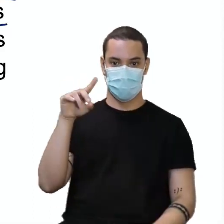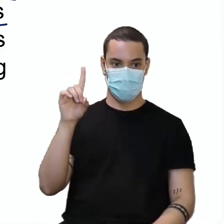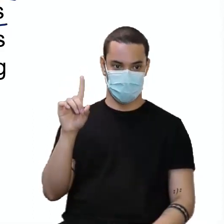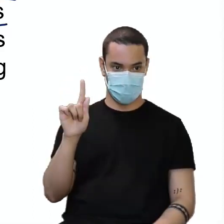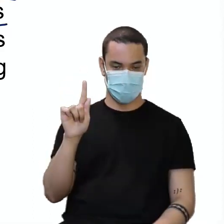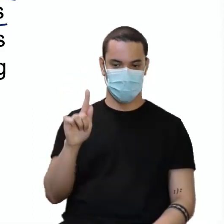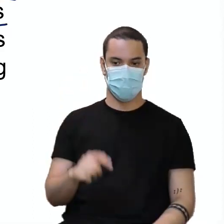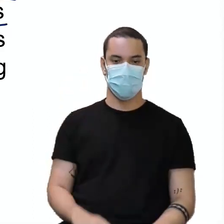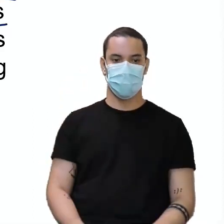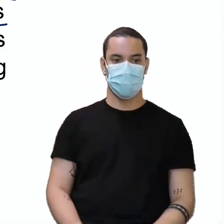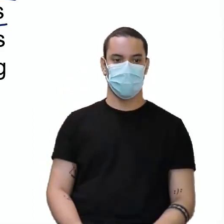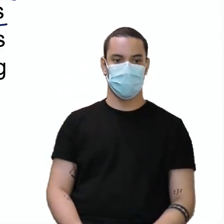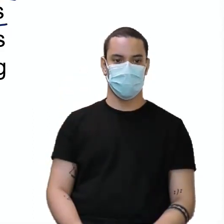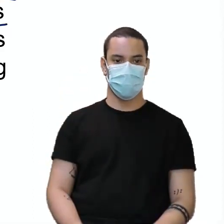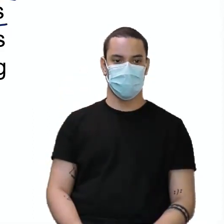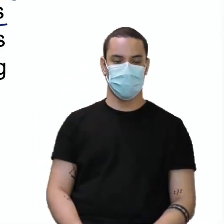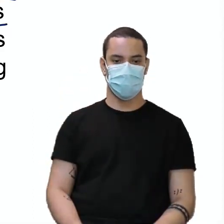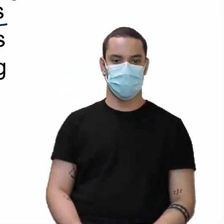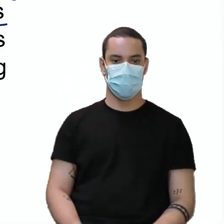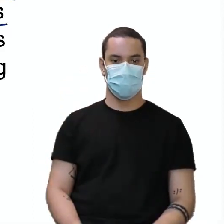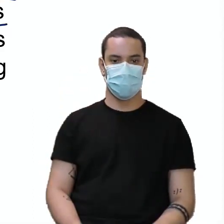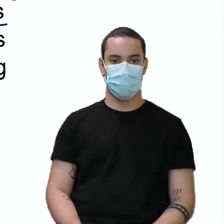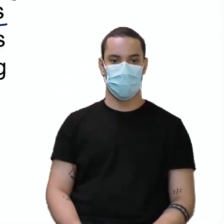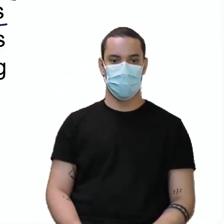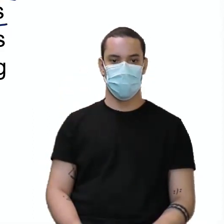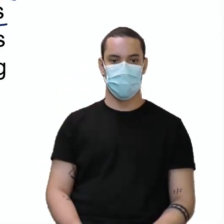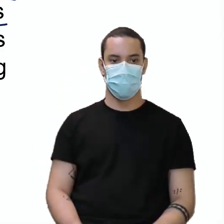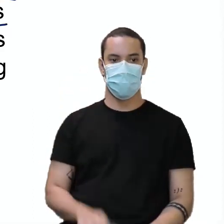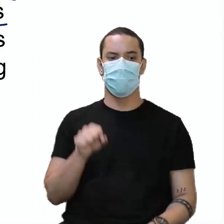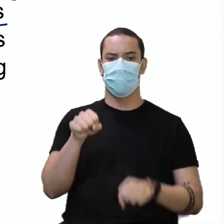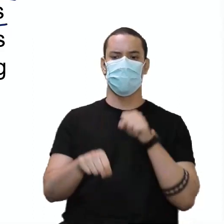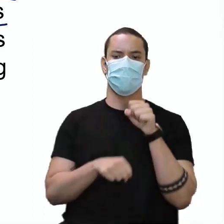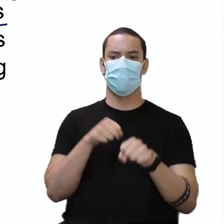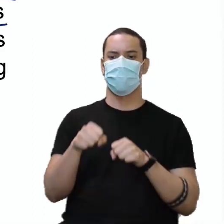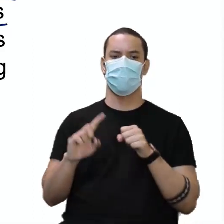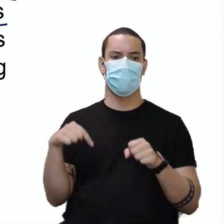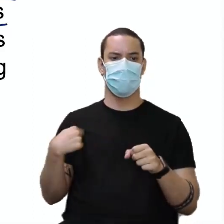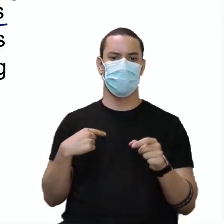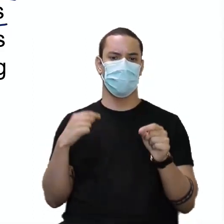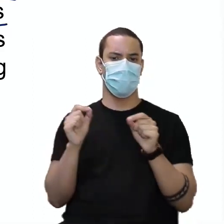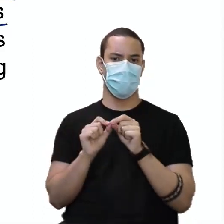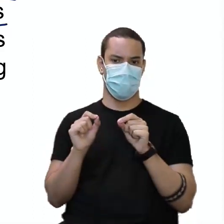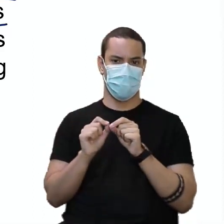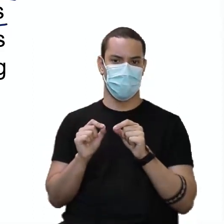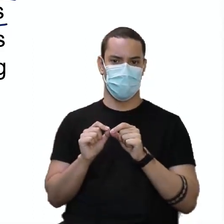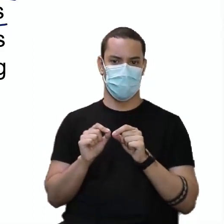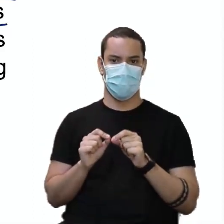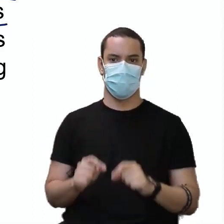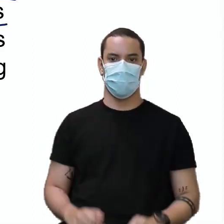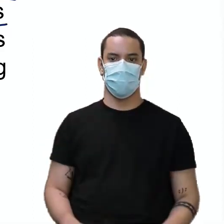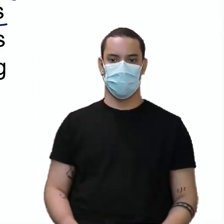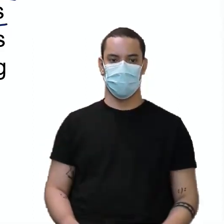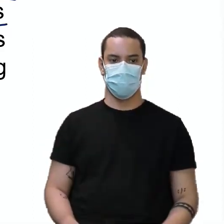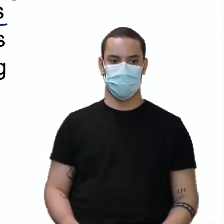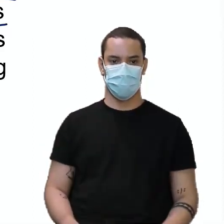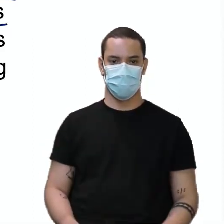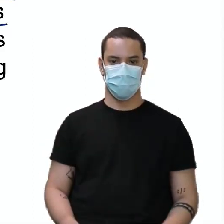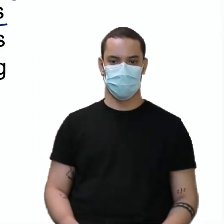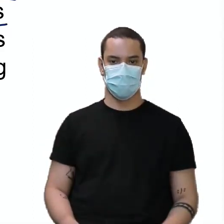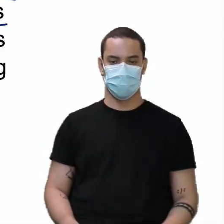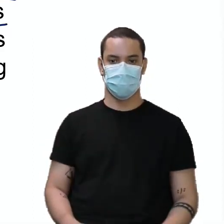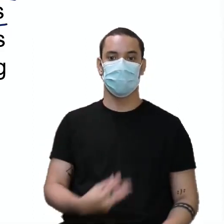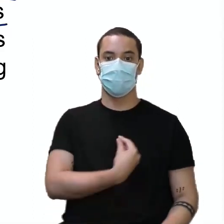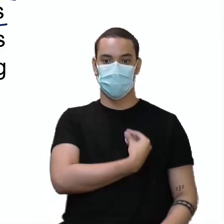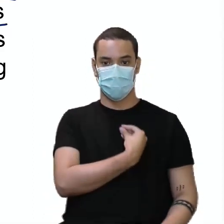se tá riding his bike, pensa bem, bicicleta, o que a gente faz? A gente anda de bicicleta. Então, riding é essa questão de o quê?